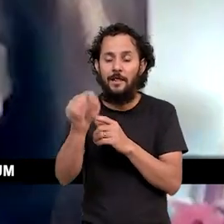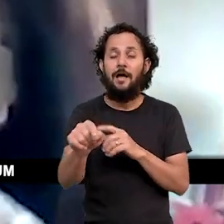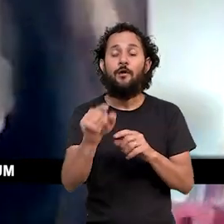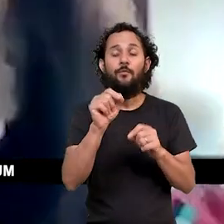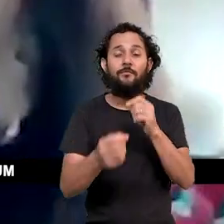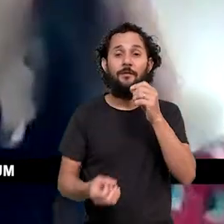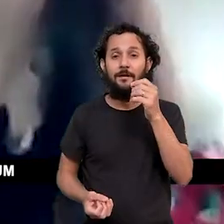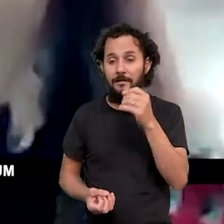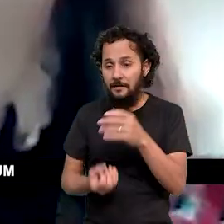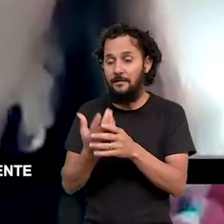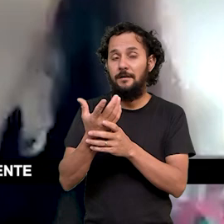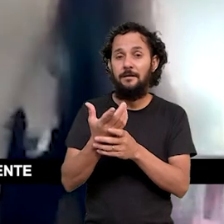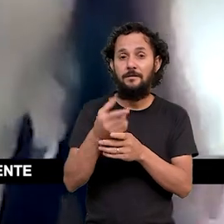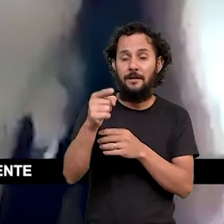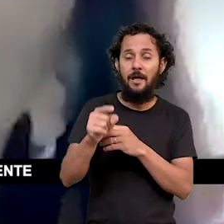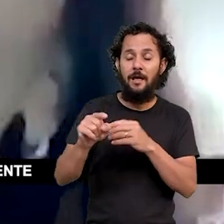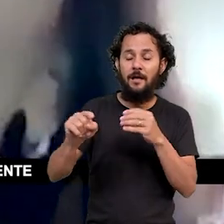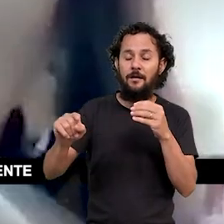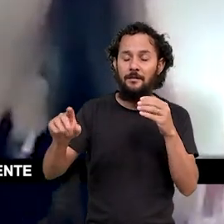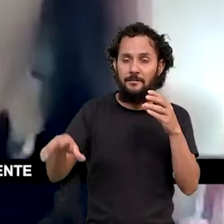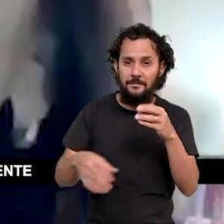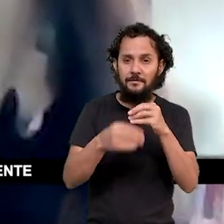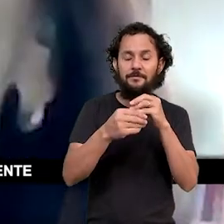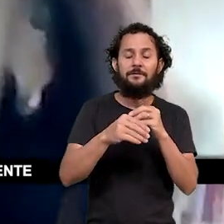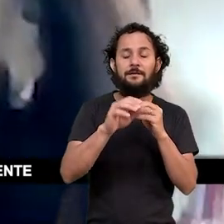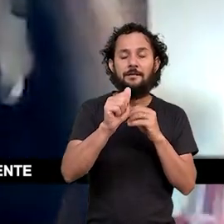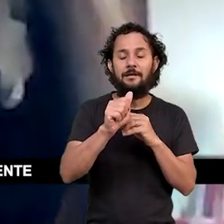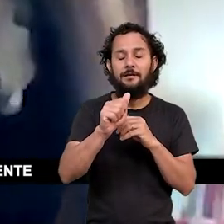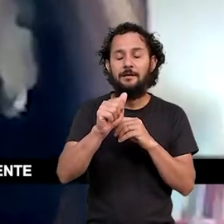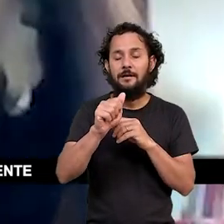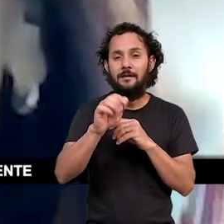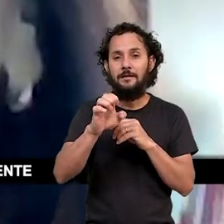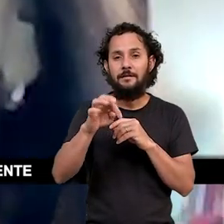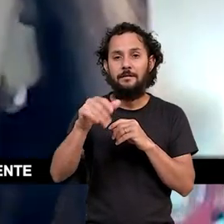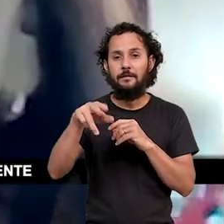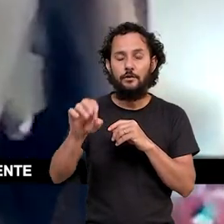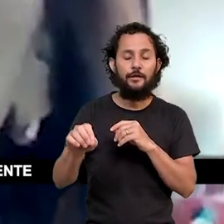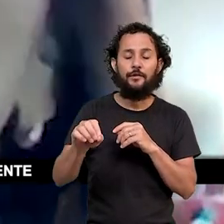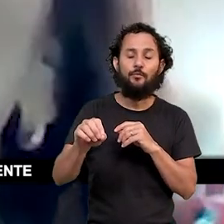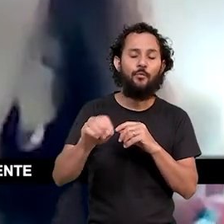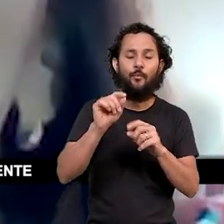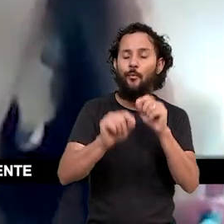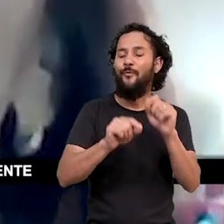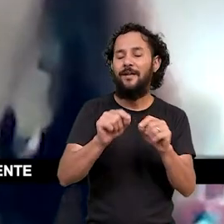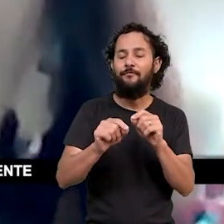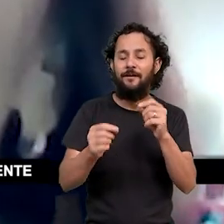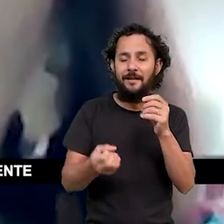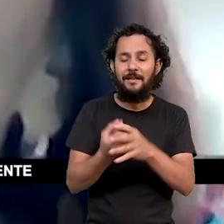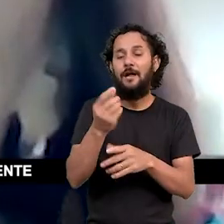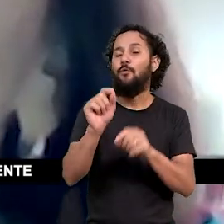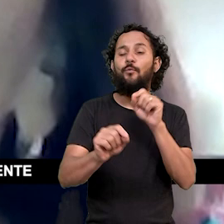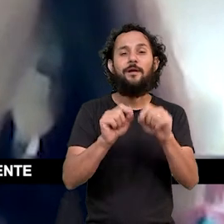foi criado como um anexo do Colégio Caetano de Campos,